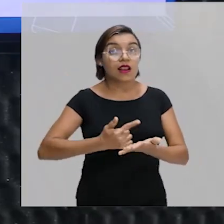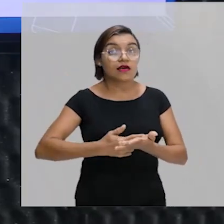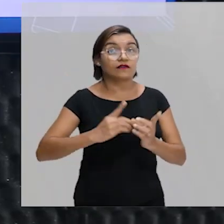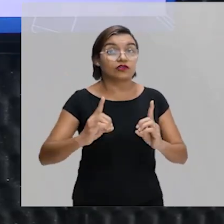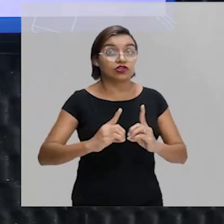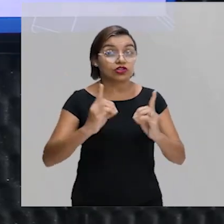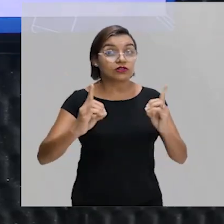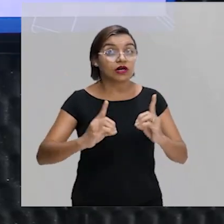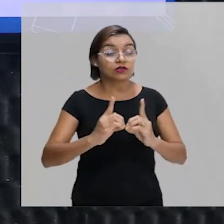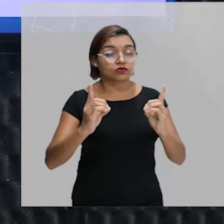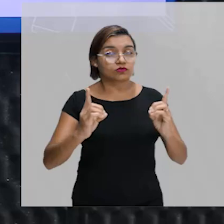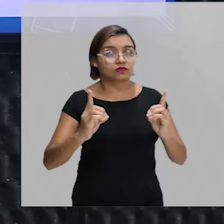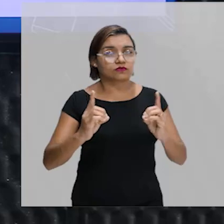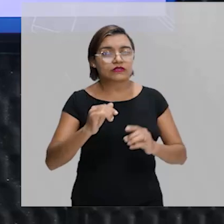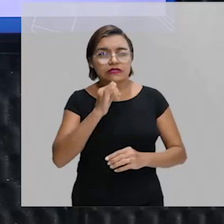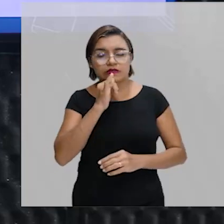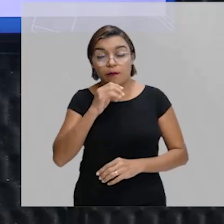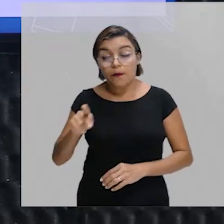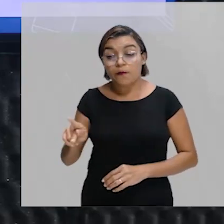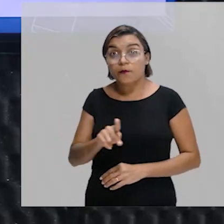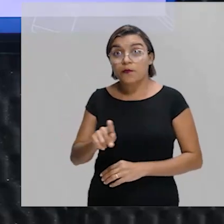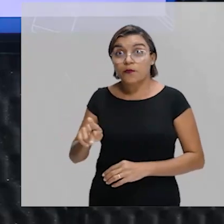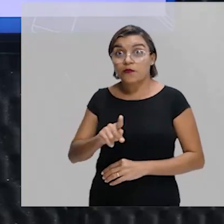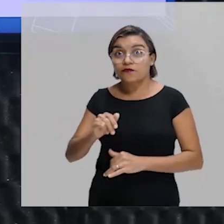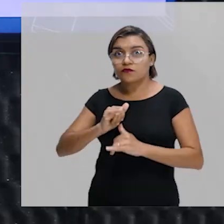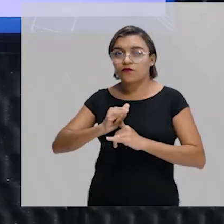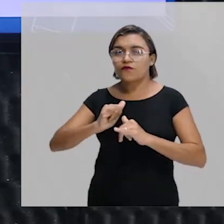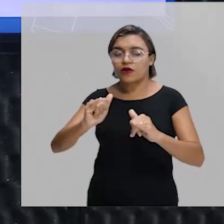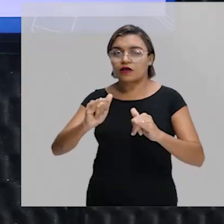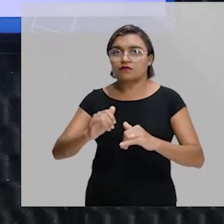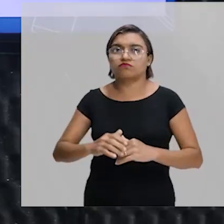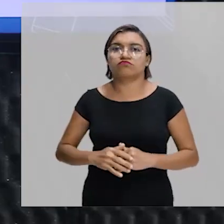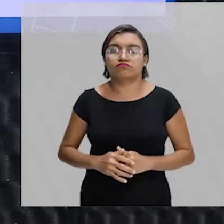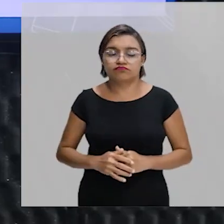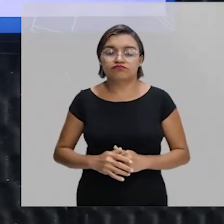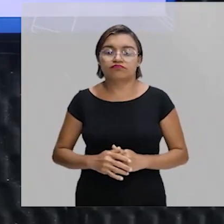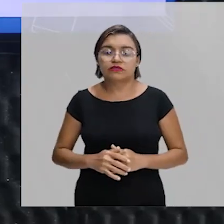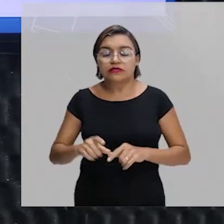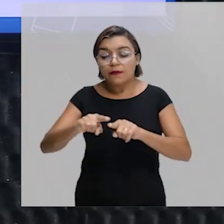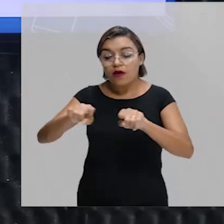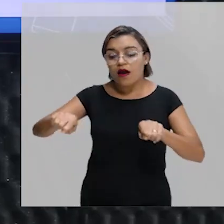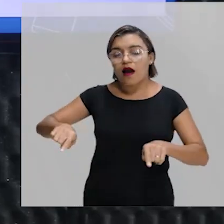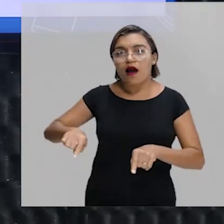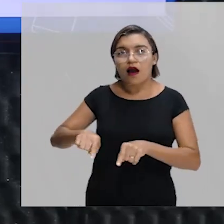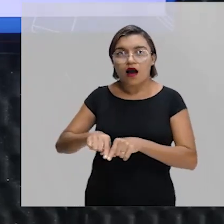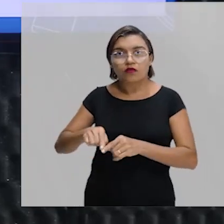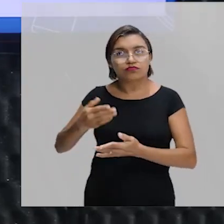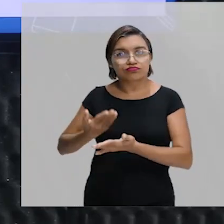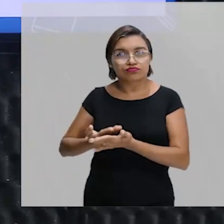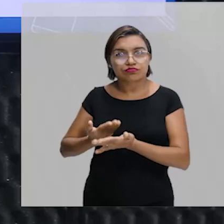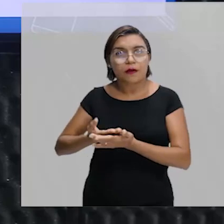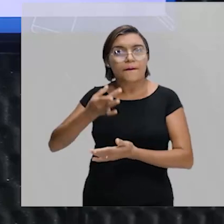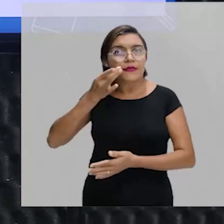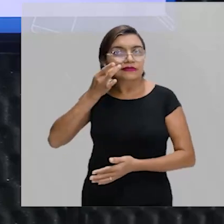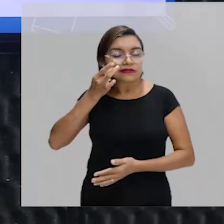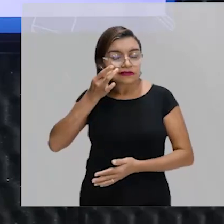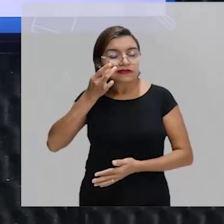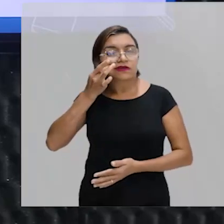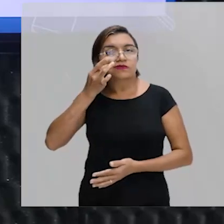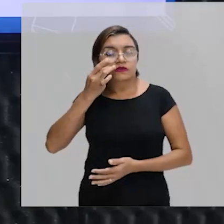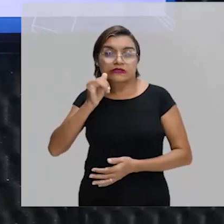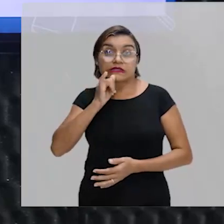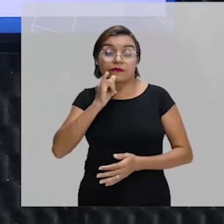de vocês comumente dizem para vocês após uma aula na sala de aula presencial, tá?